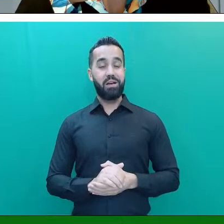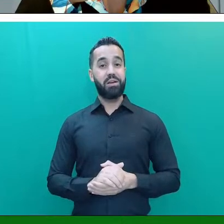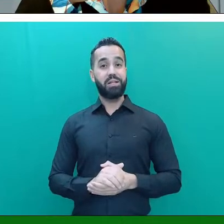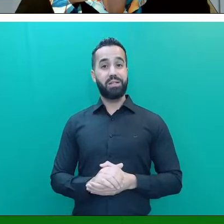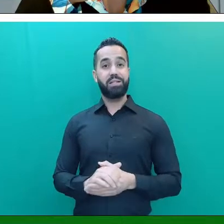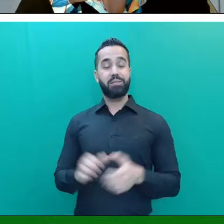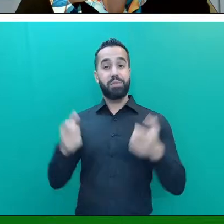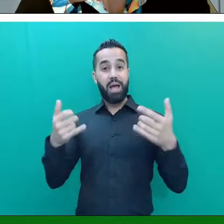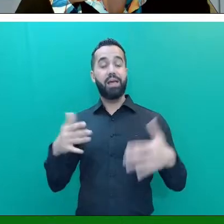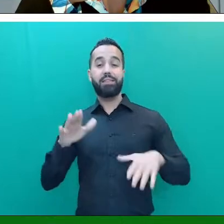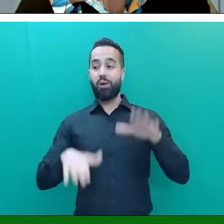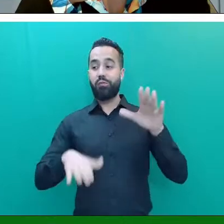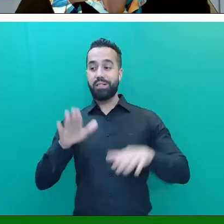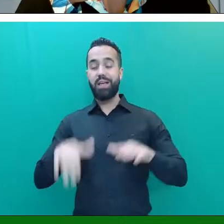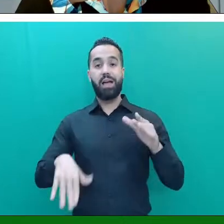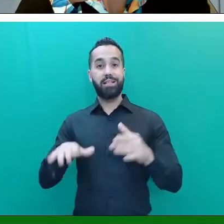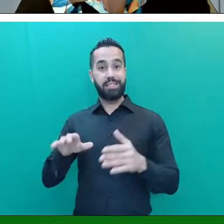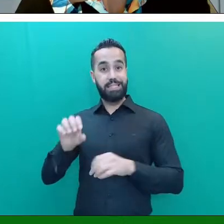ensino à distância.